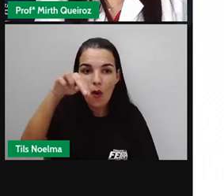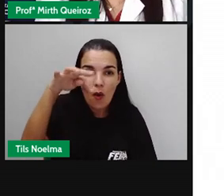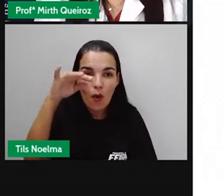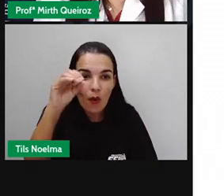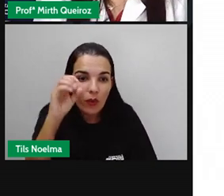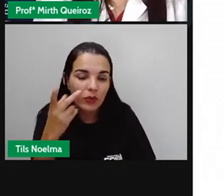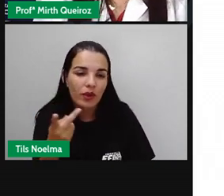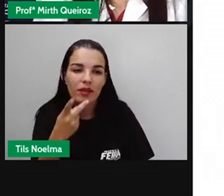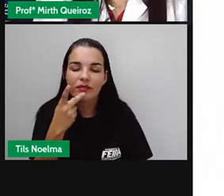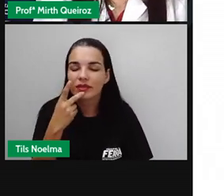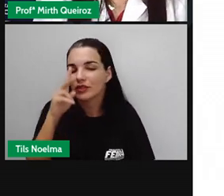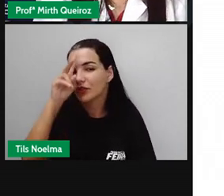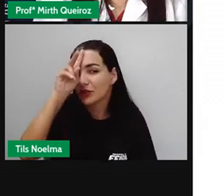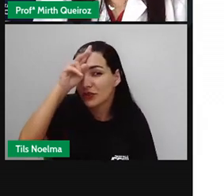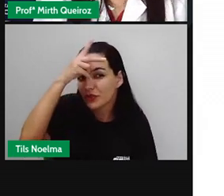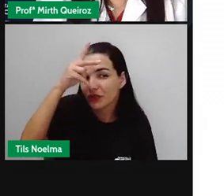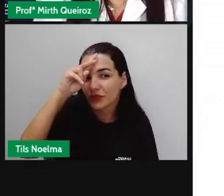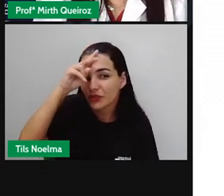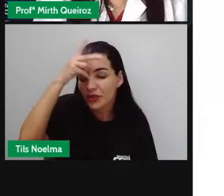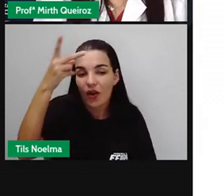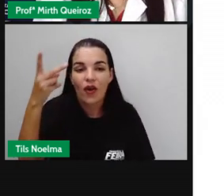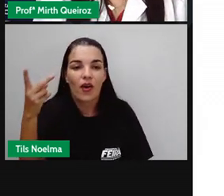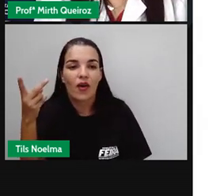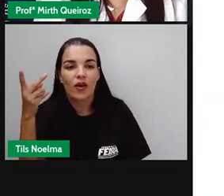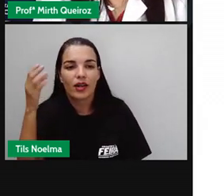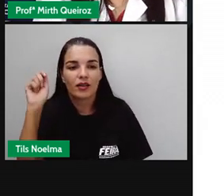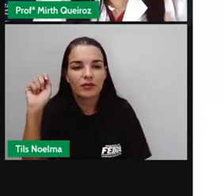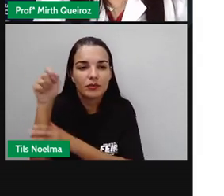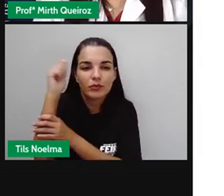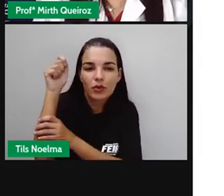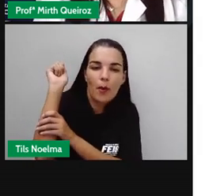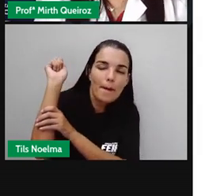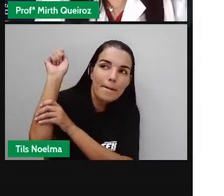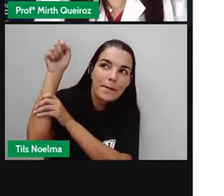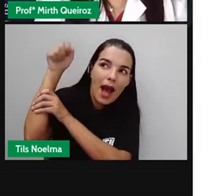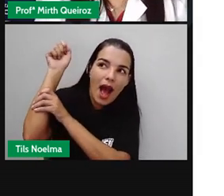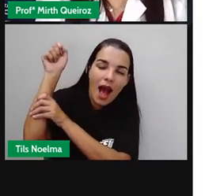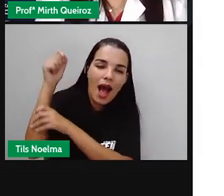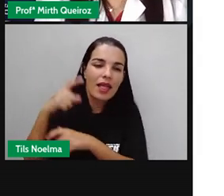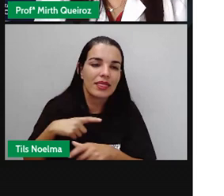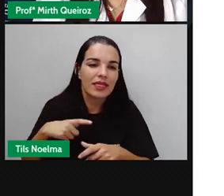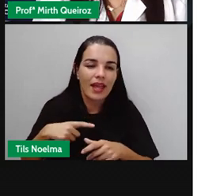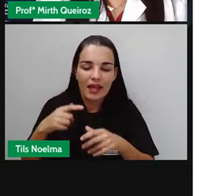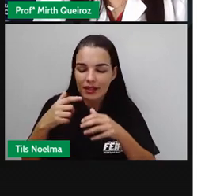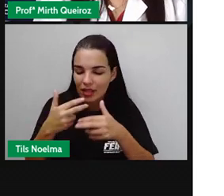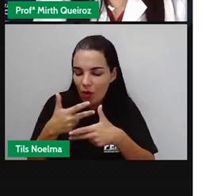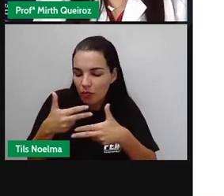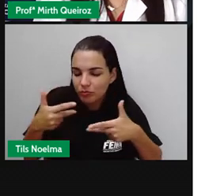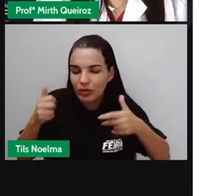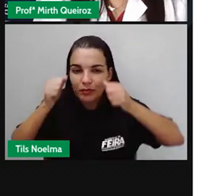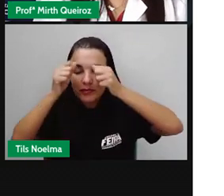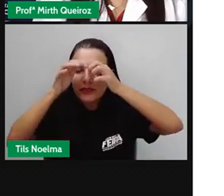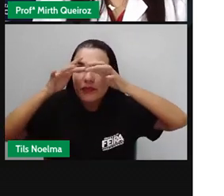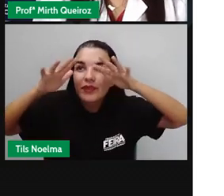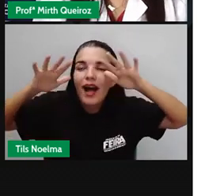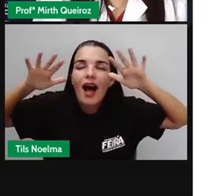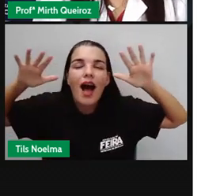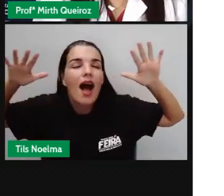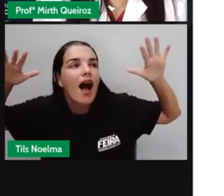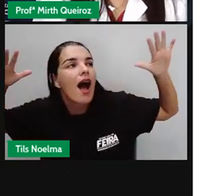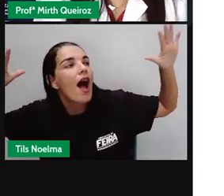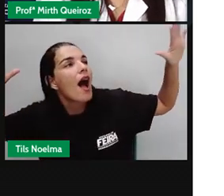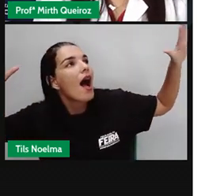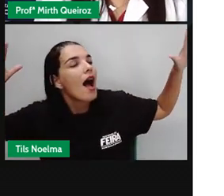fadas, né? Mais necessariamente, onde tem aí elementos fantasiosos, esse narrador, ele